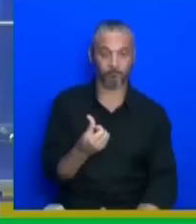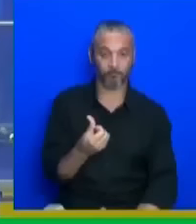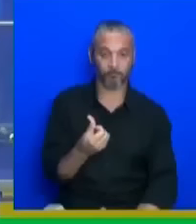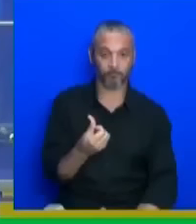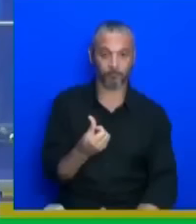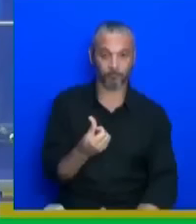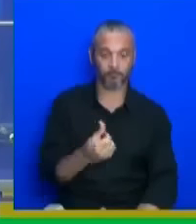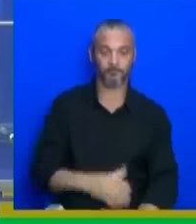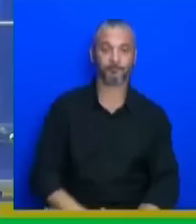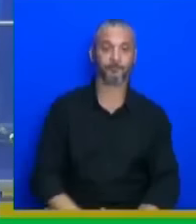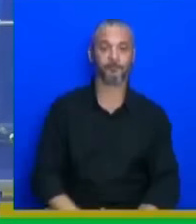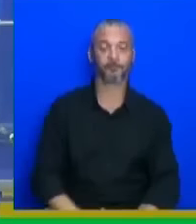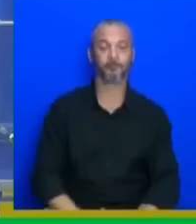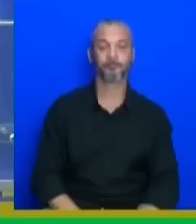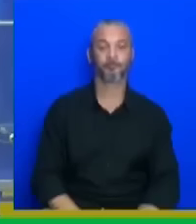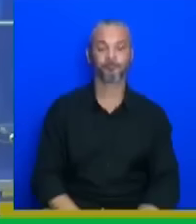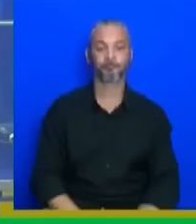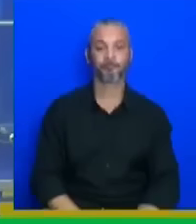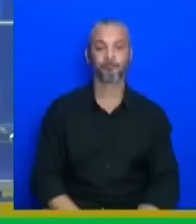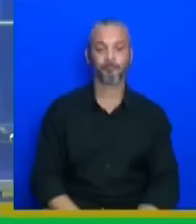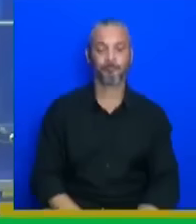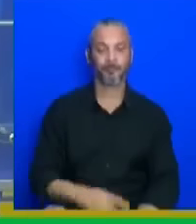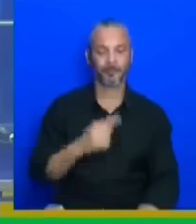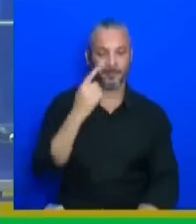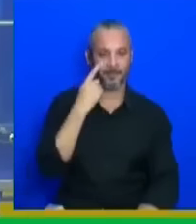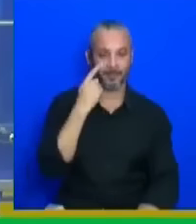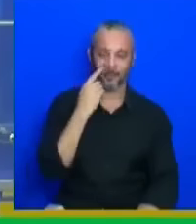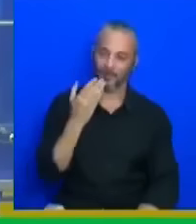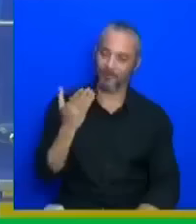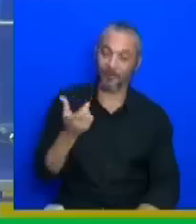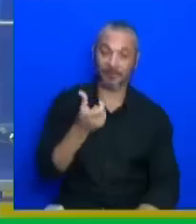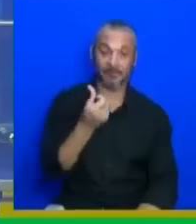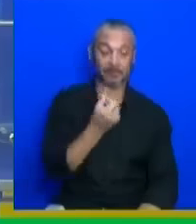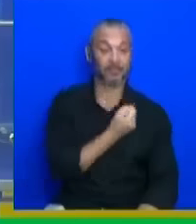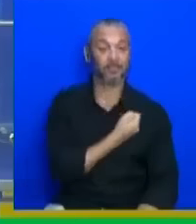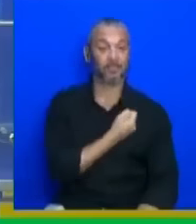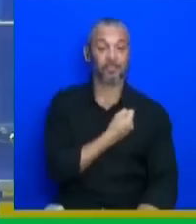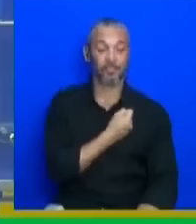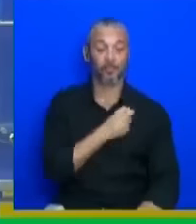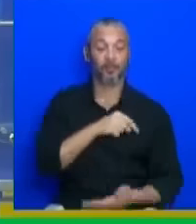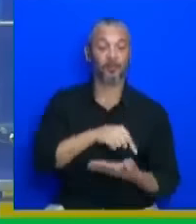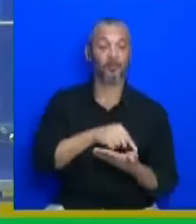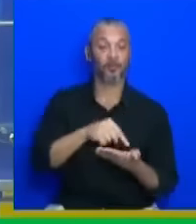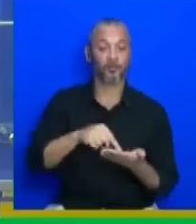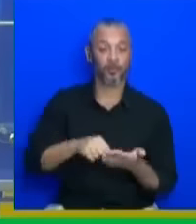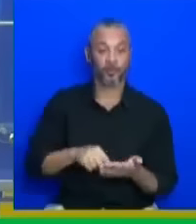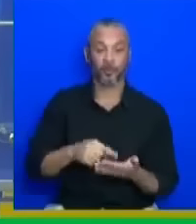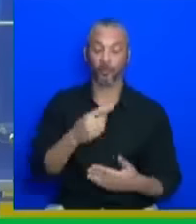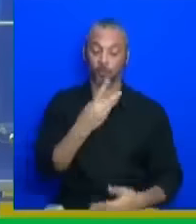Rosa, 46. Vamos confirmar as 6 dezenas sorteadas no concurso